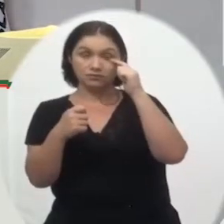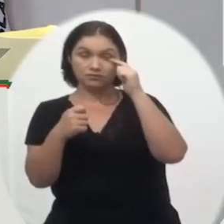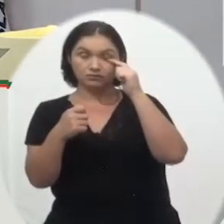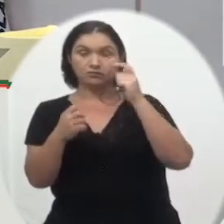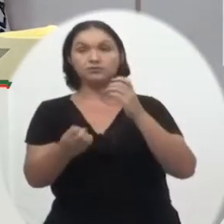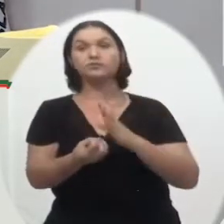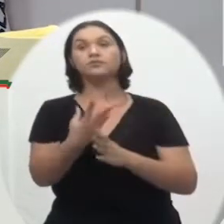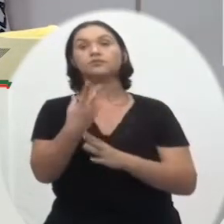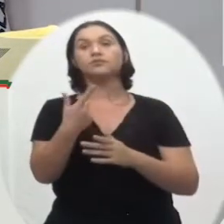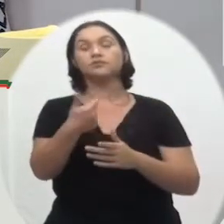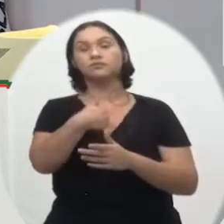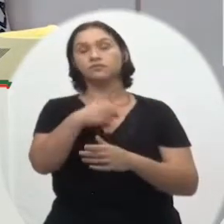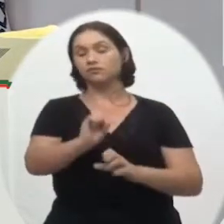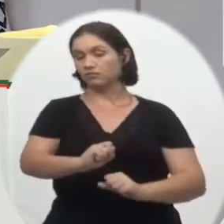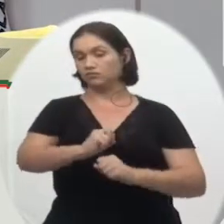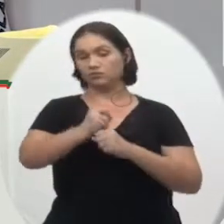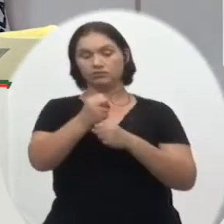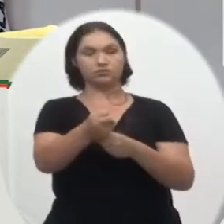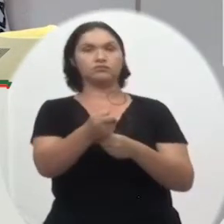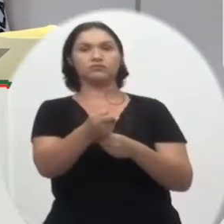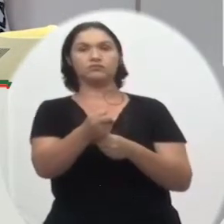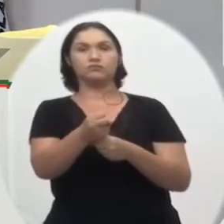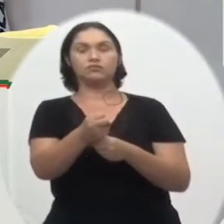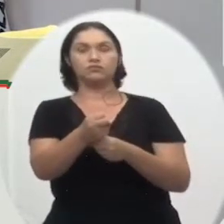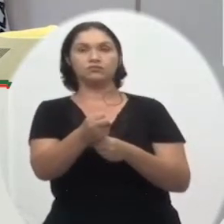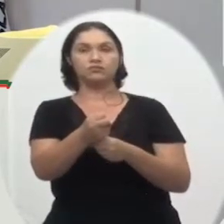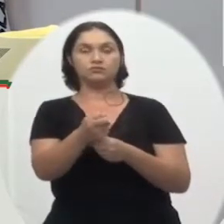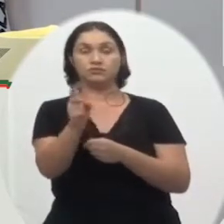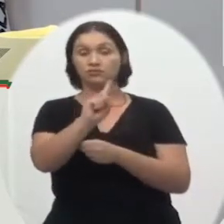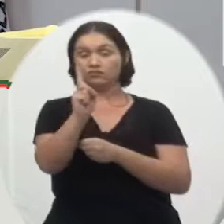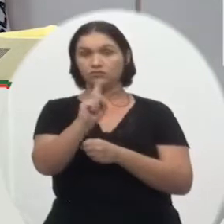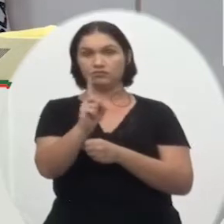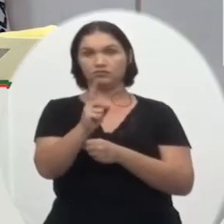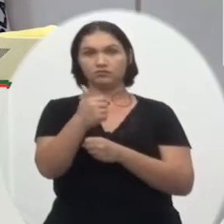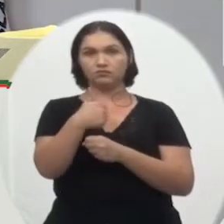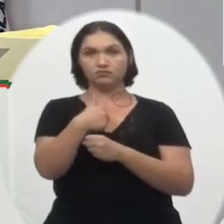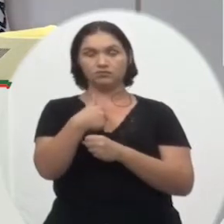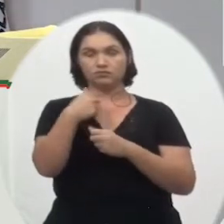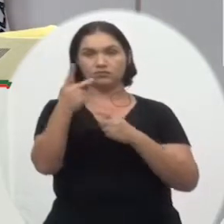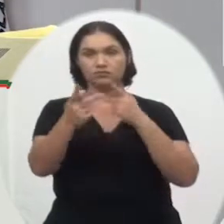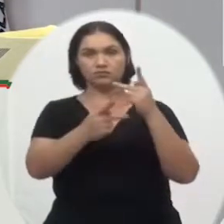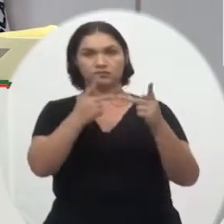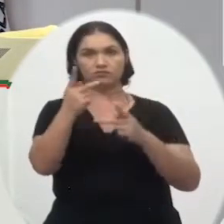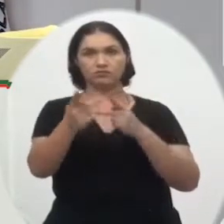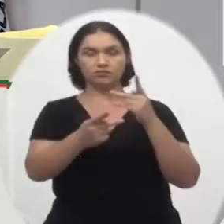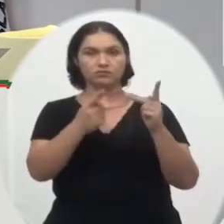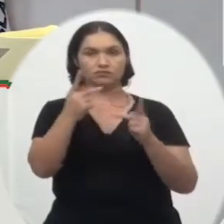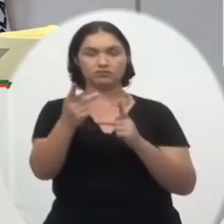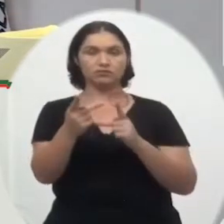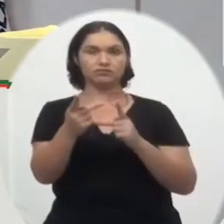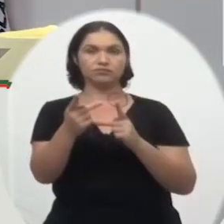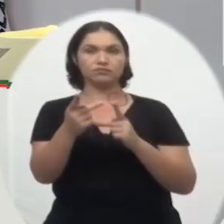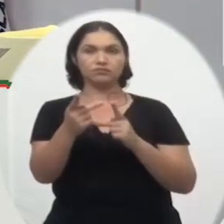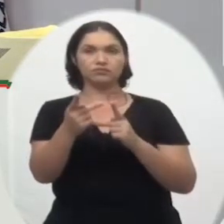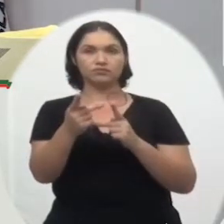Não defendo, não estou defendendo a prestadora. Eu estou dizendo que não é precário, mas é